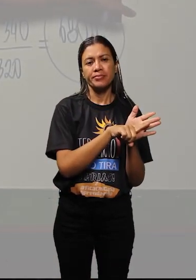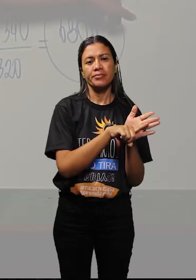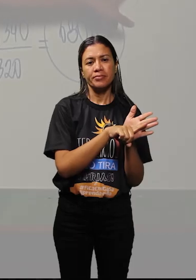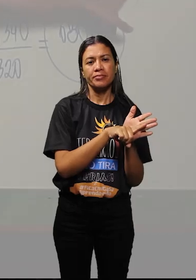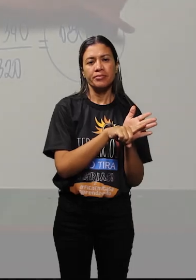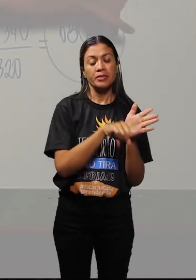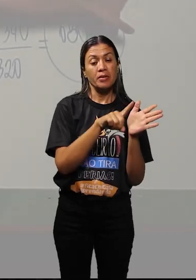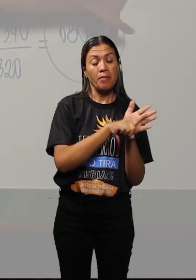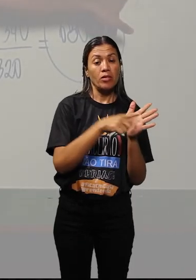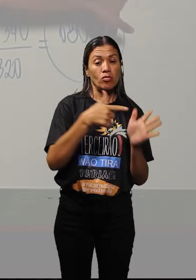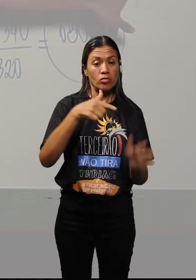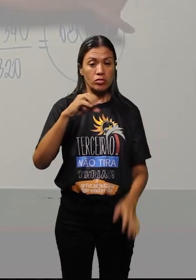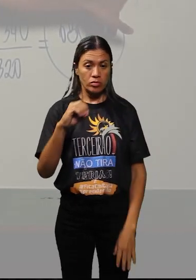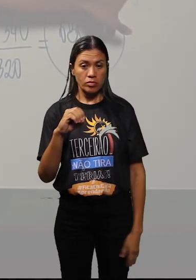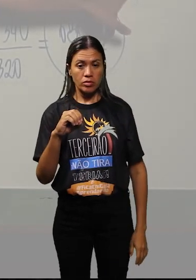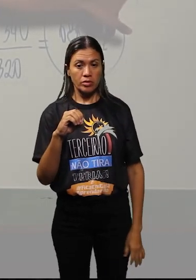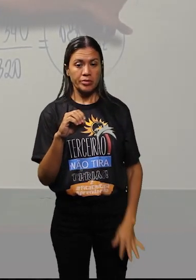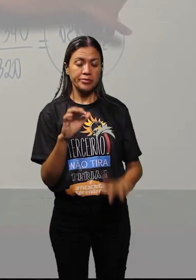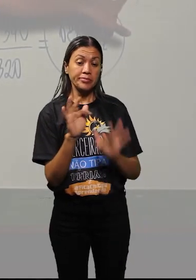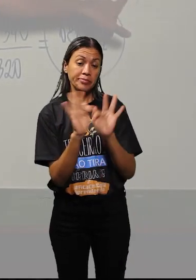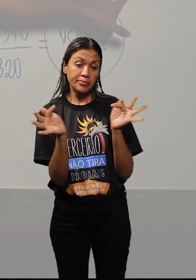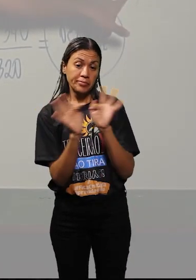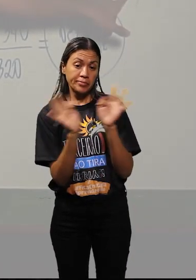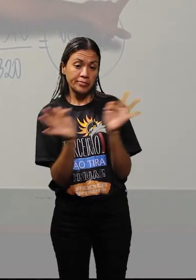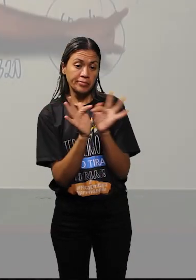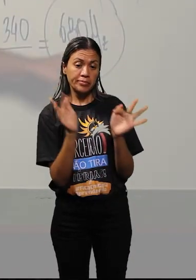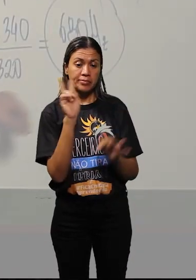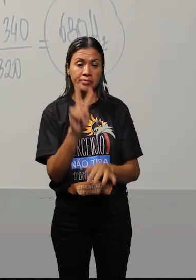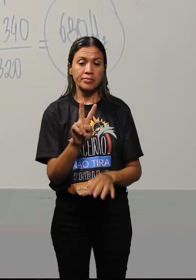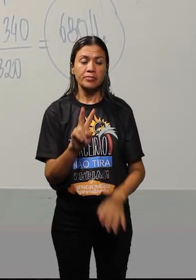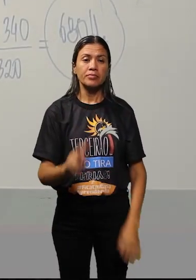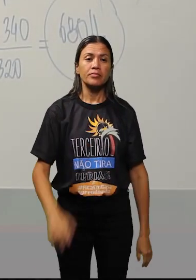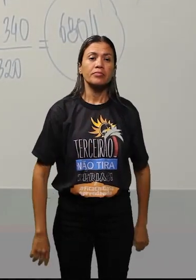aqui, ó, menos 20. Simples analisar esse sinal aqui, ó.